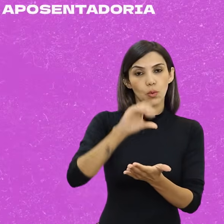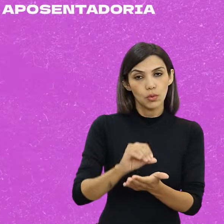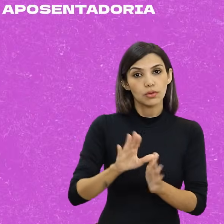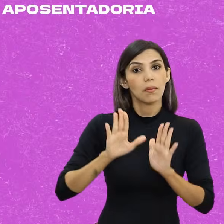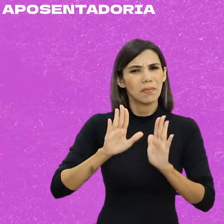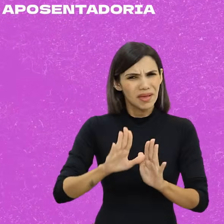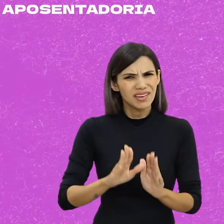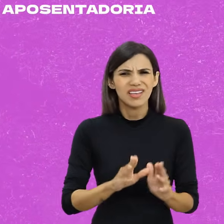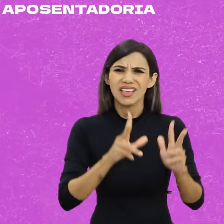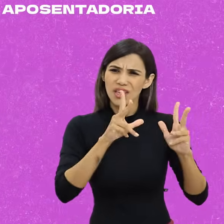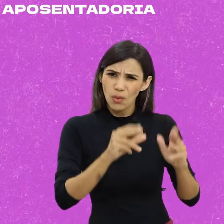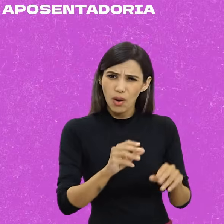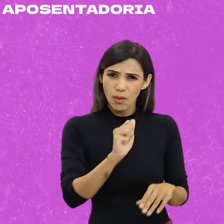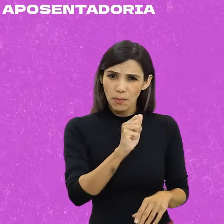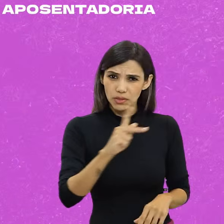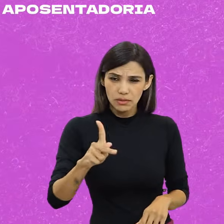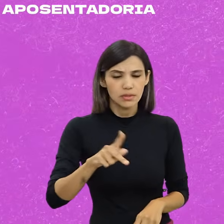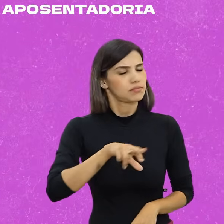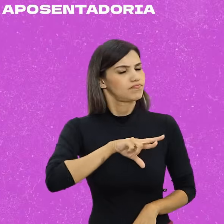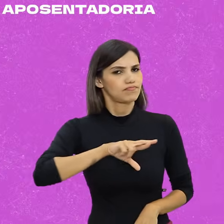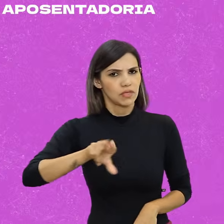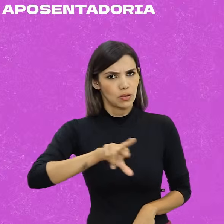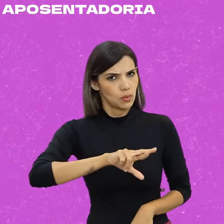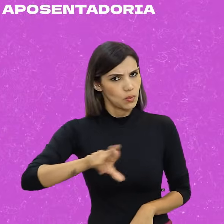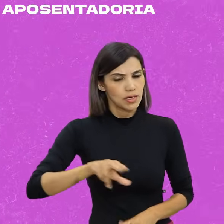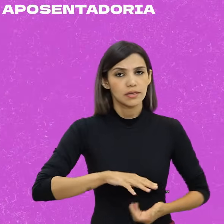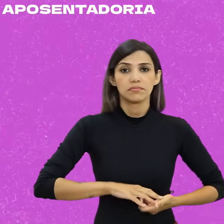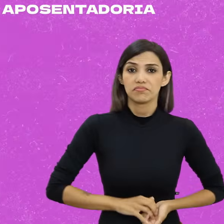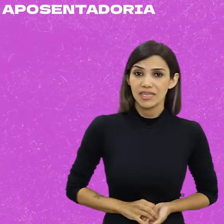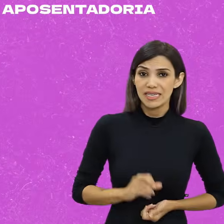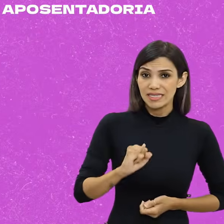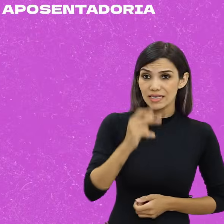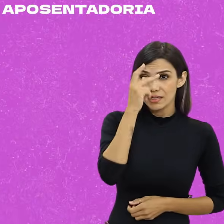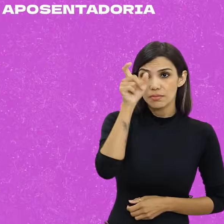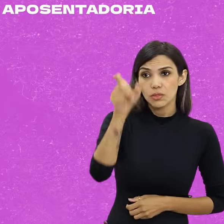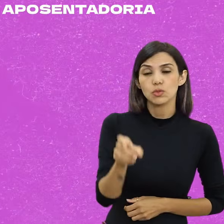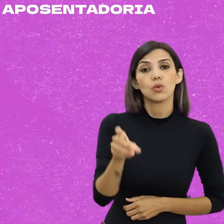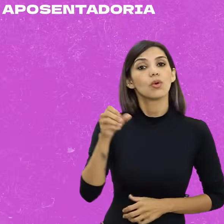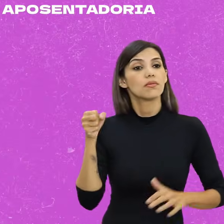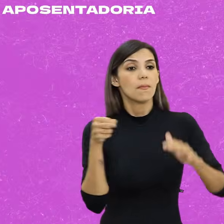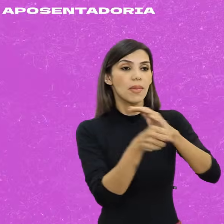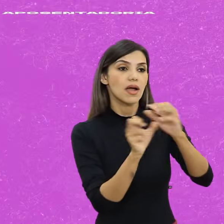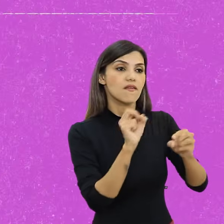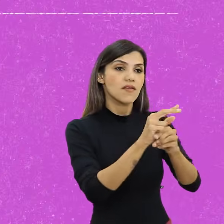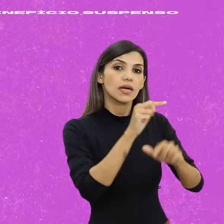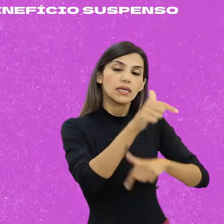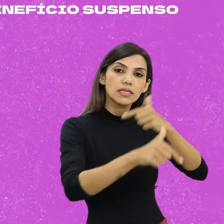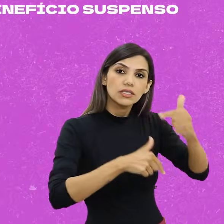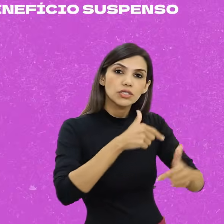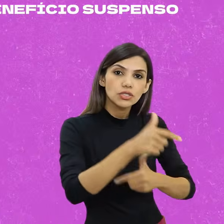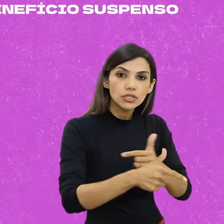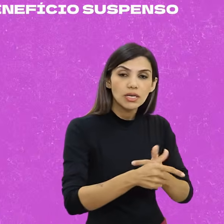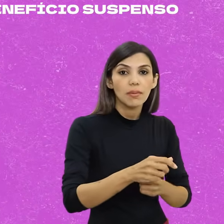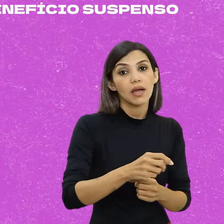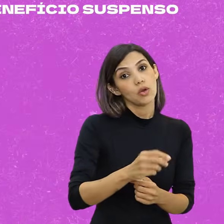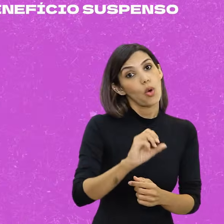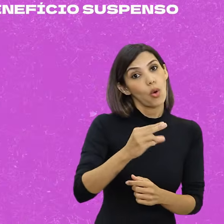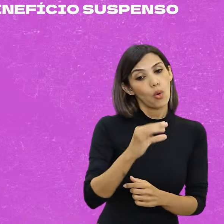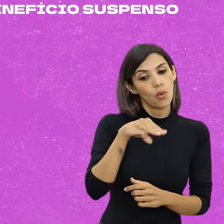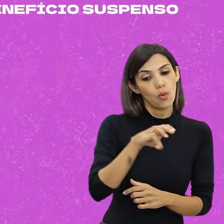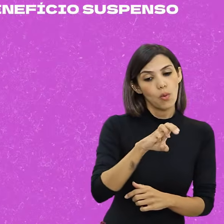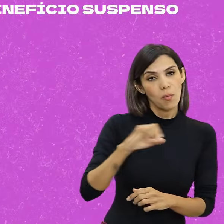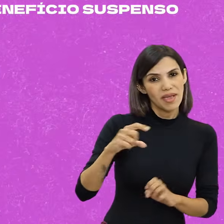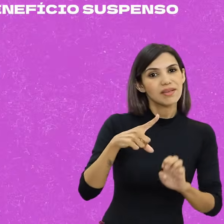Mas o benefício não equivale a uma aposentadoria. Por isso, se a pessoa com deficiência entrar no mercado de trabalho como